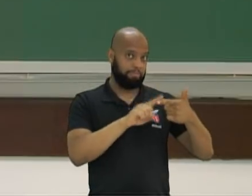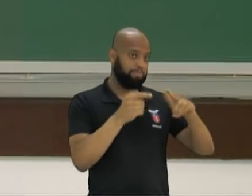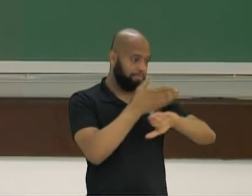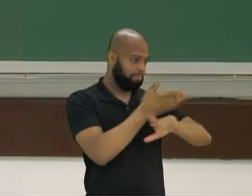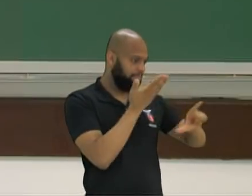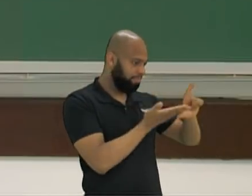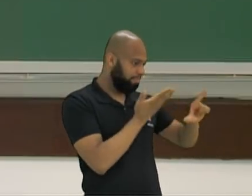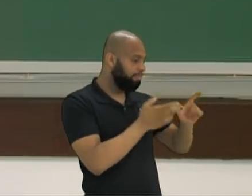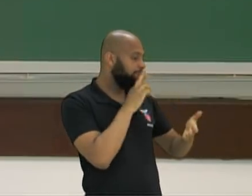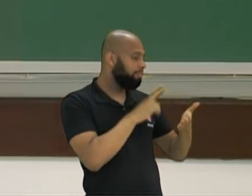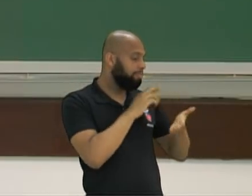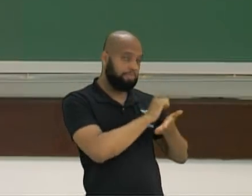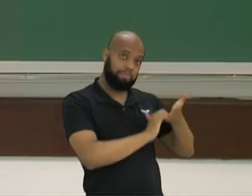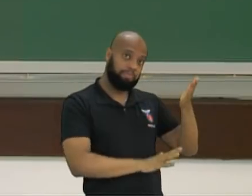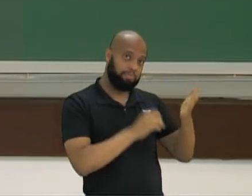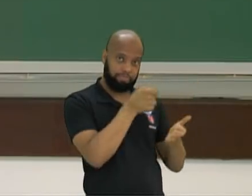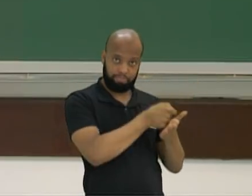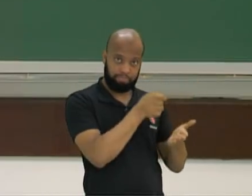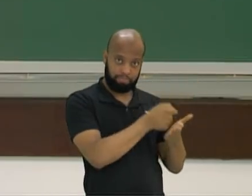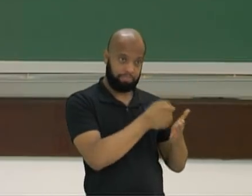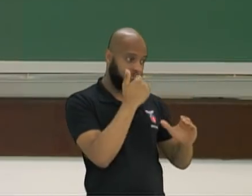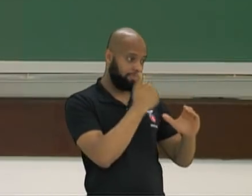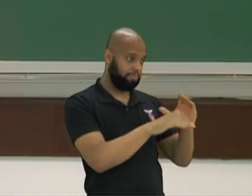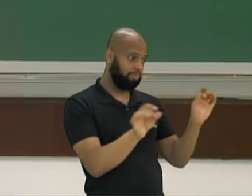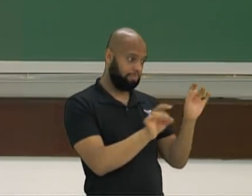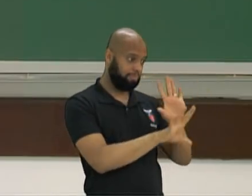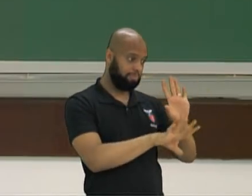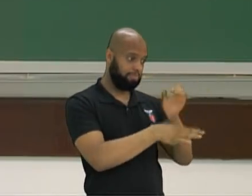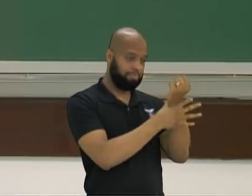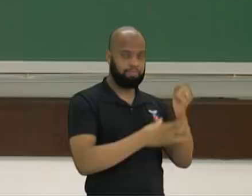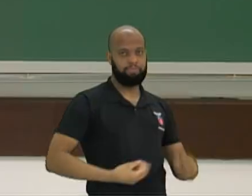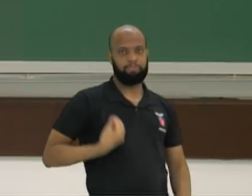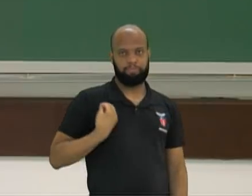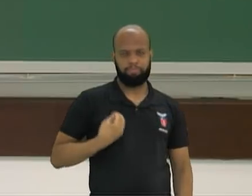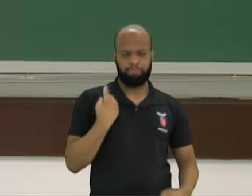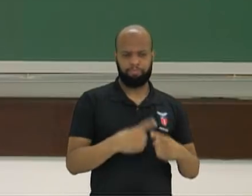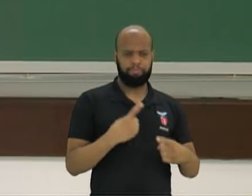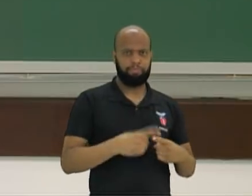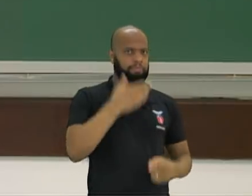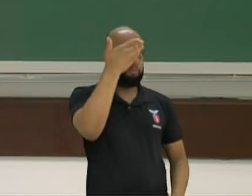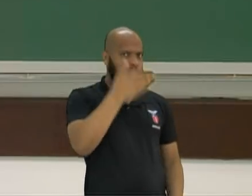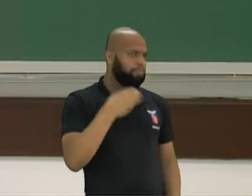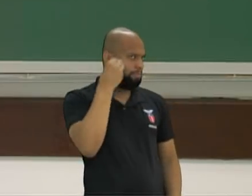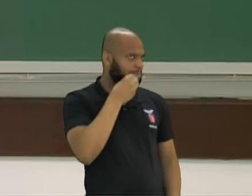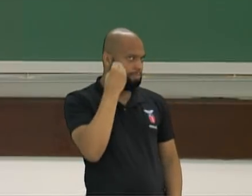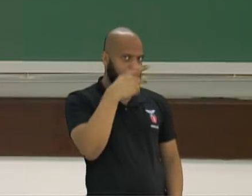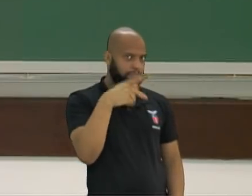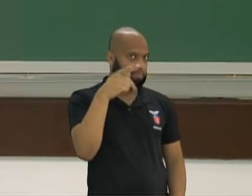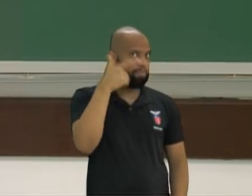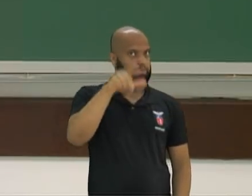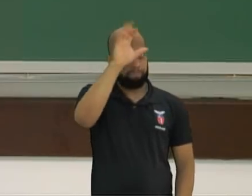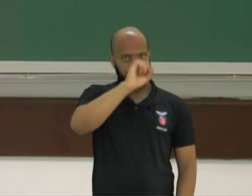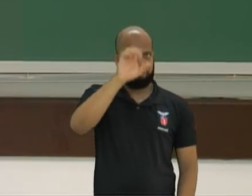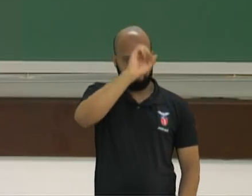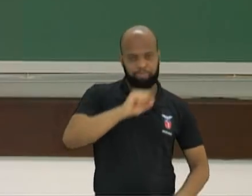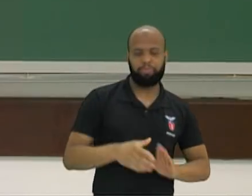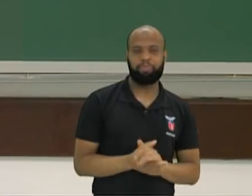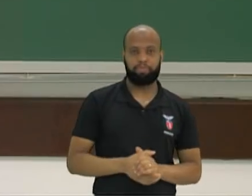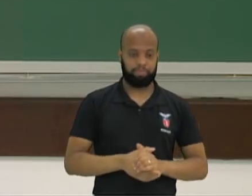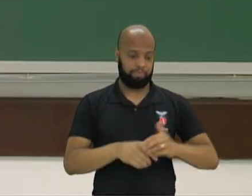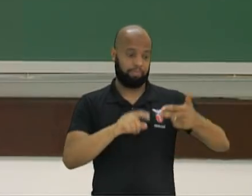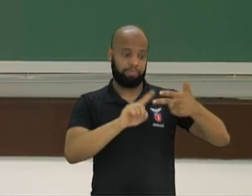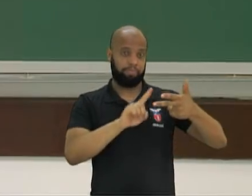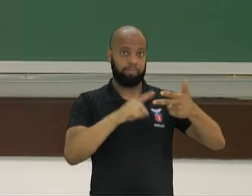Classroom, realize as atividades testando aí seus conhecimentos e marcando a sua presença. Terceiro, não